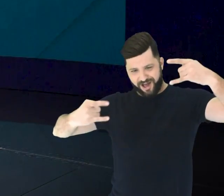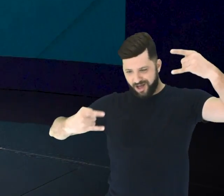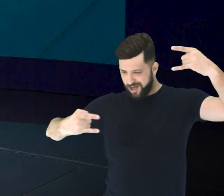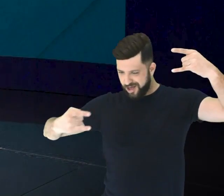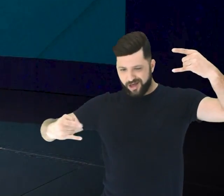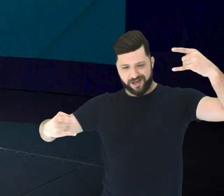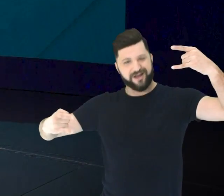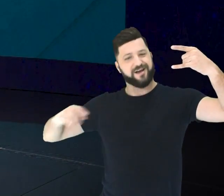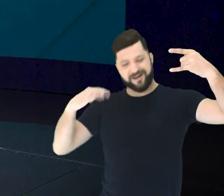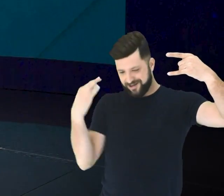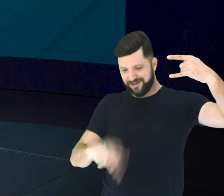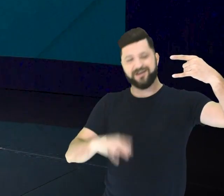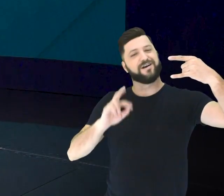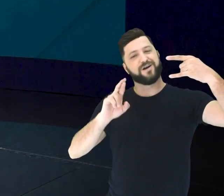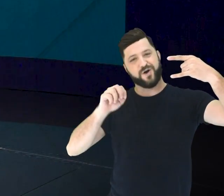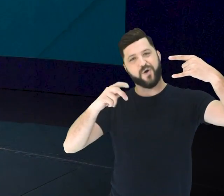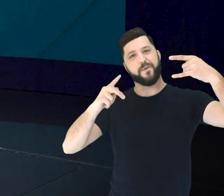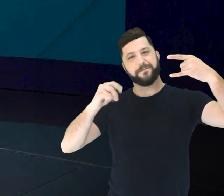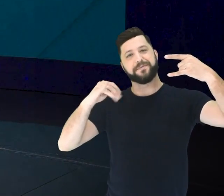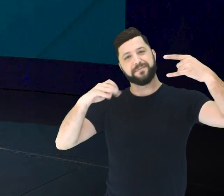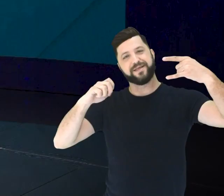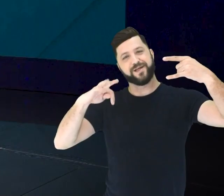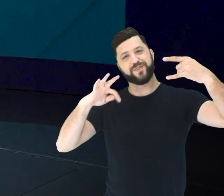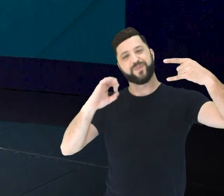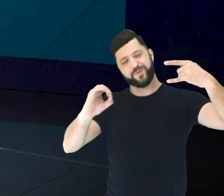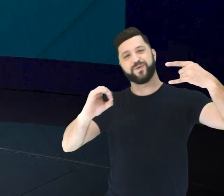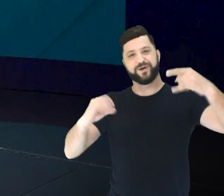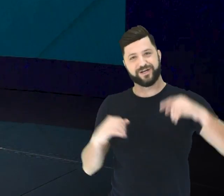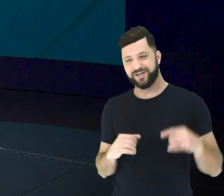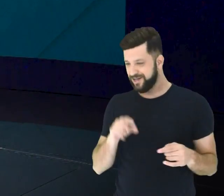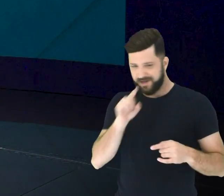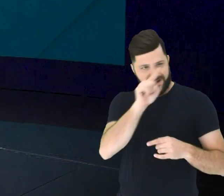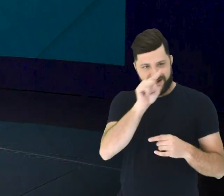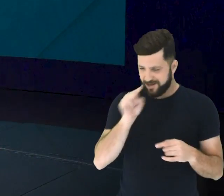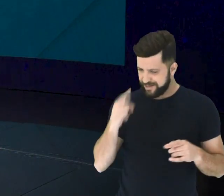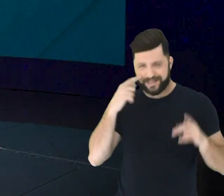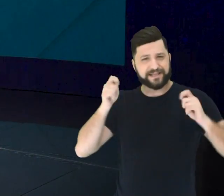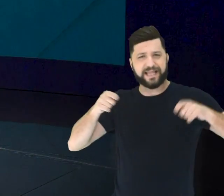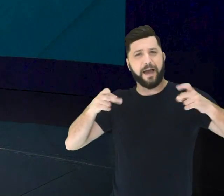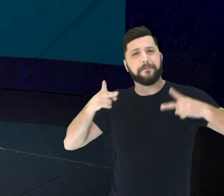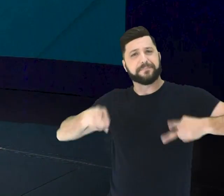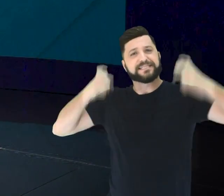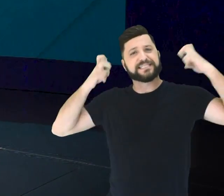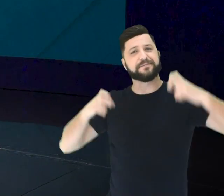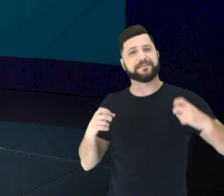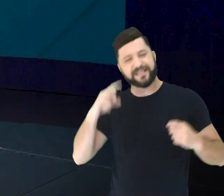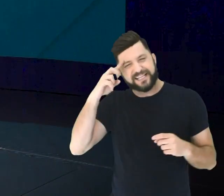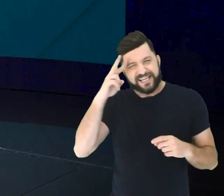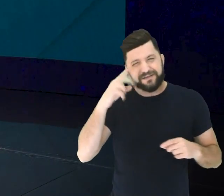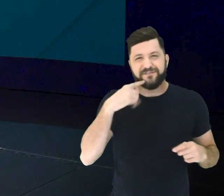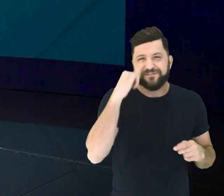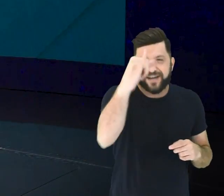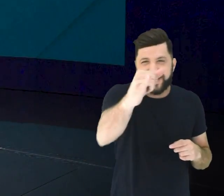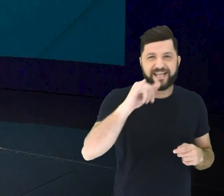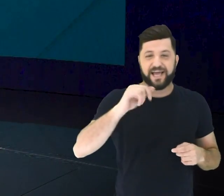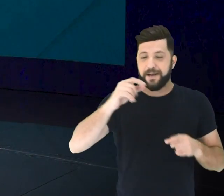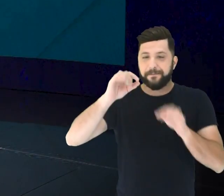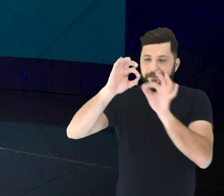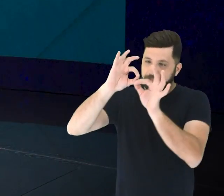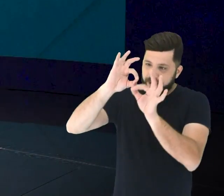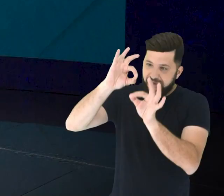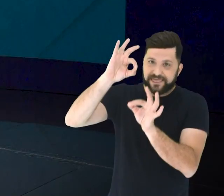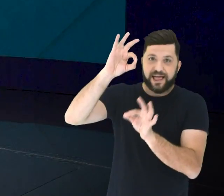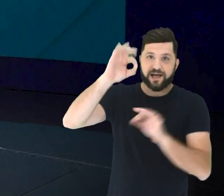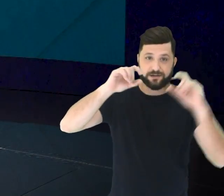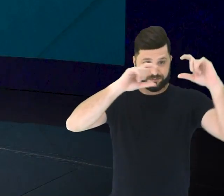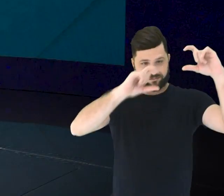de pernas aonde a gente tem aquela predominância que eu falei de barras de indefinição sobre E essas com pedras que não não não constroem força